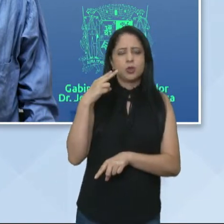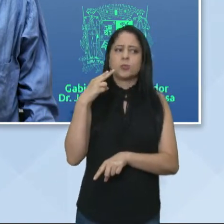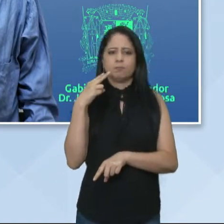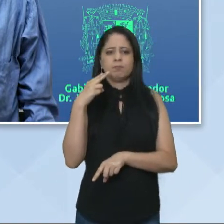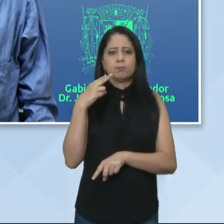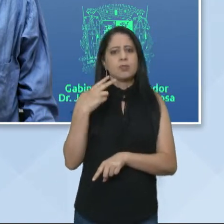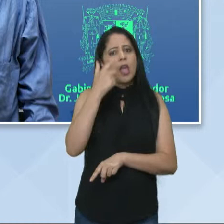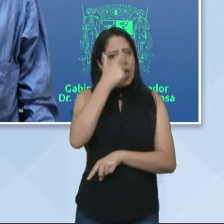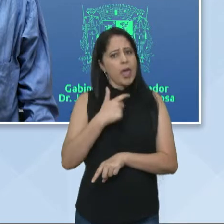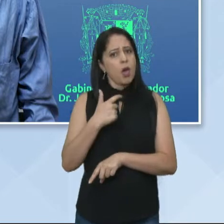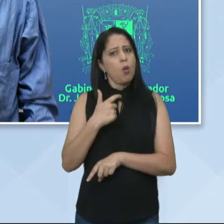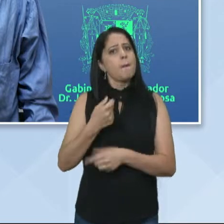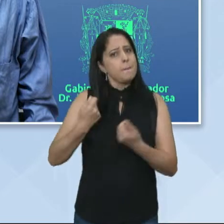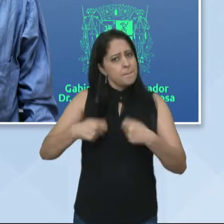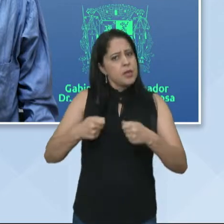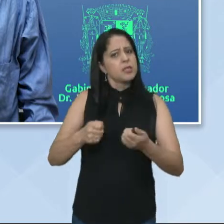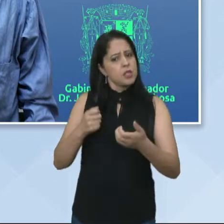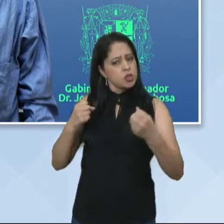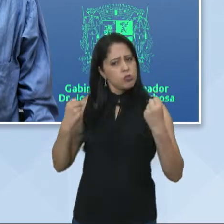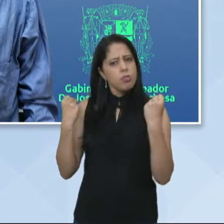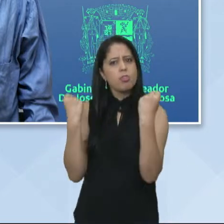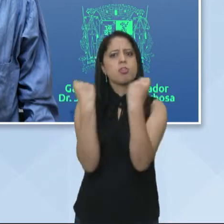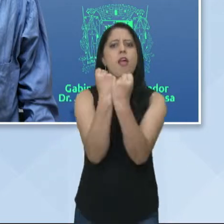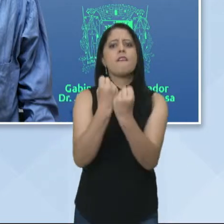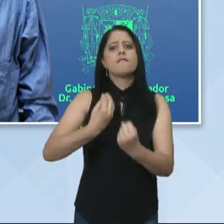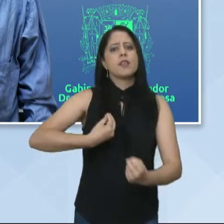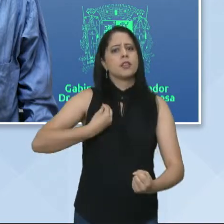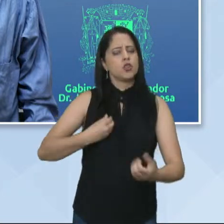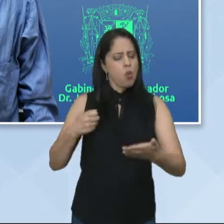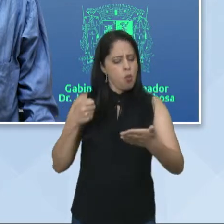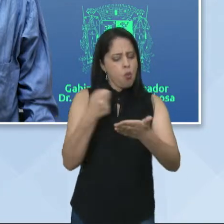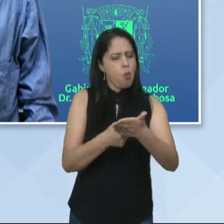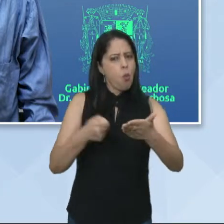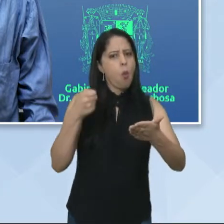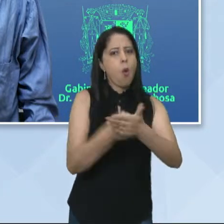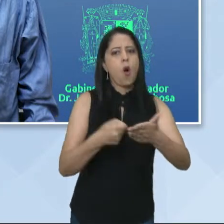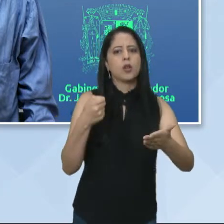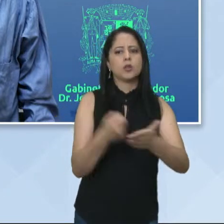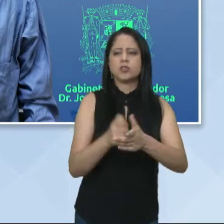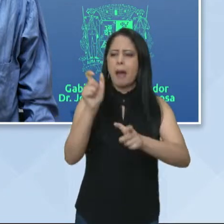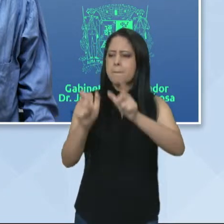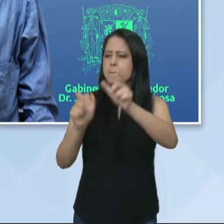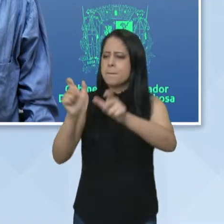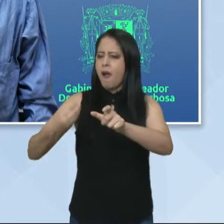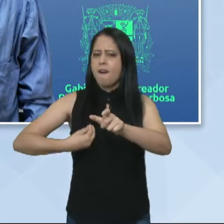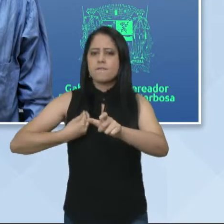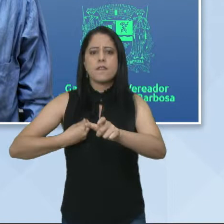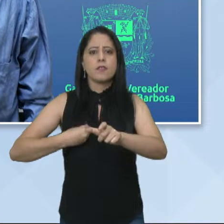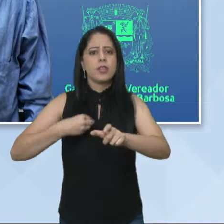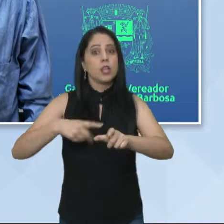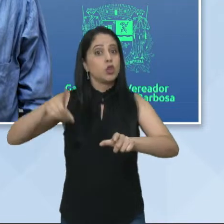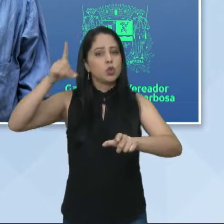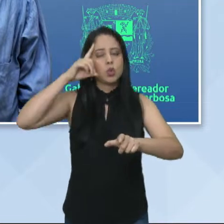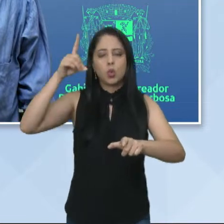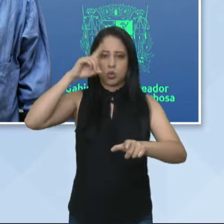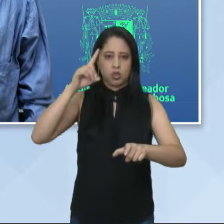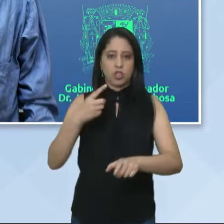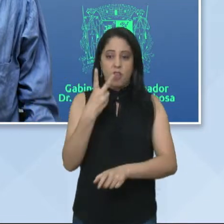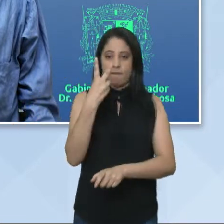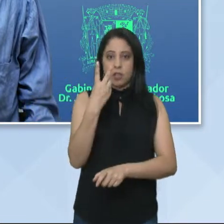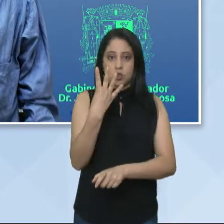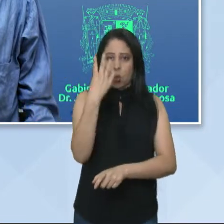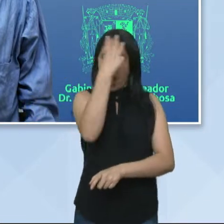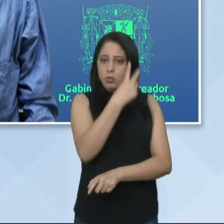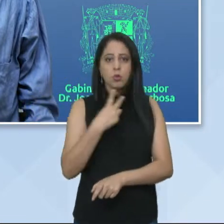que defender a vida. É lutar integralmente pela vida das pessoas, todos os dias e às 24